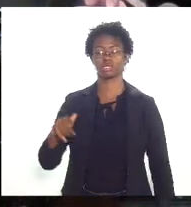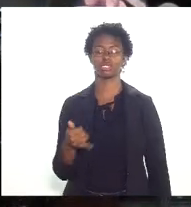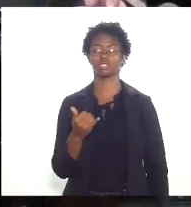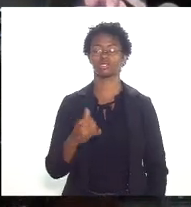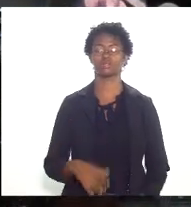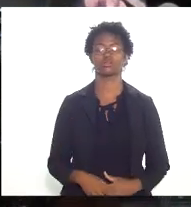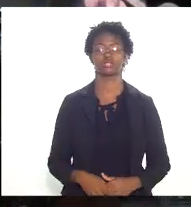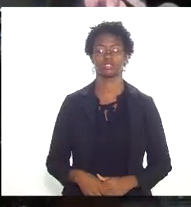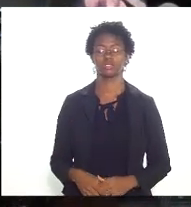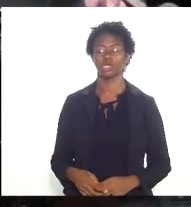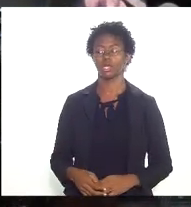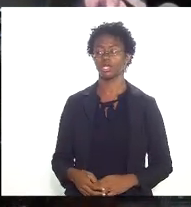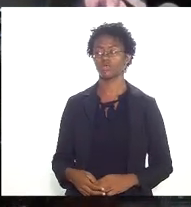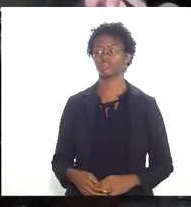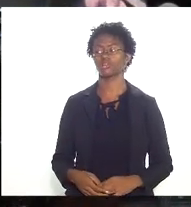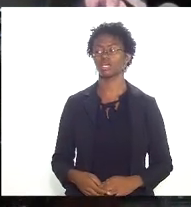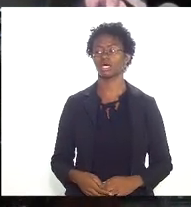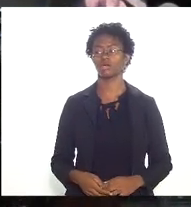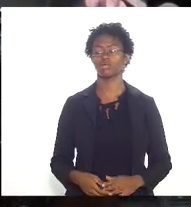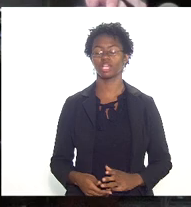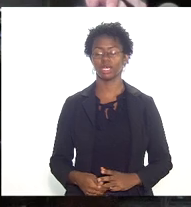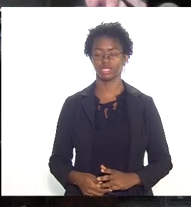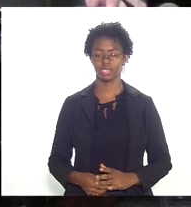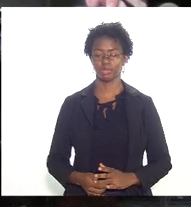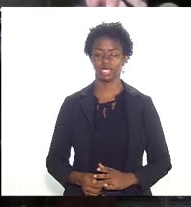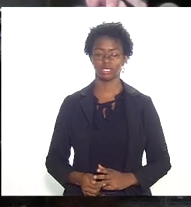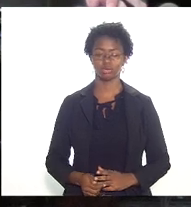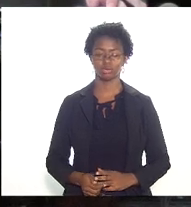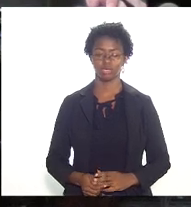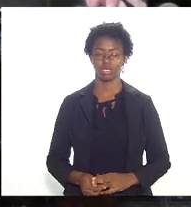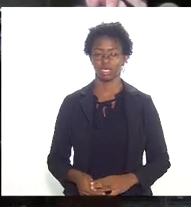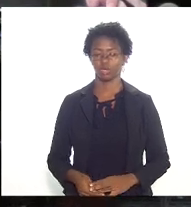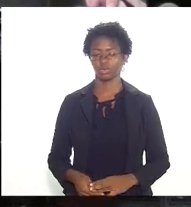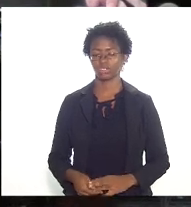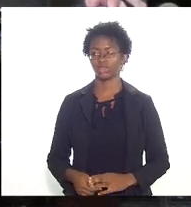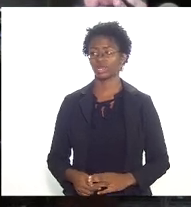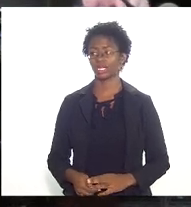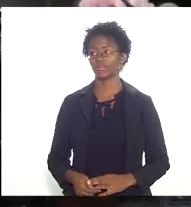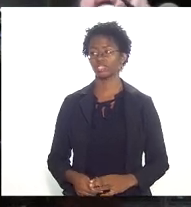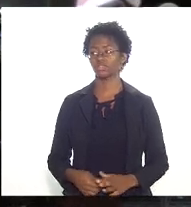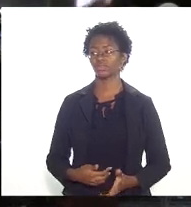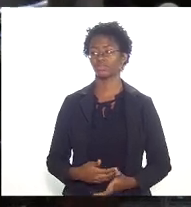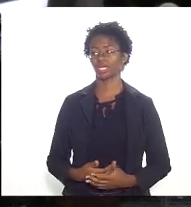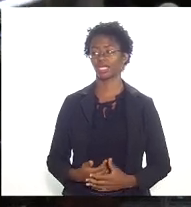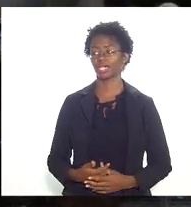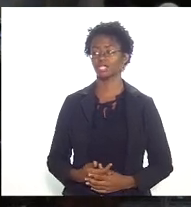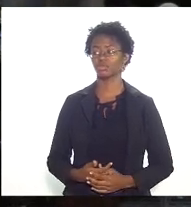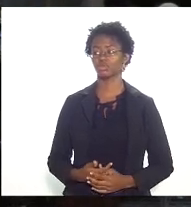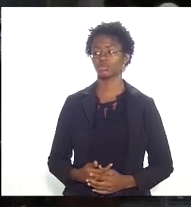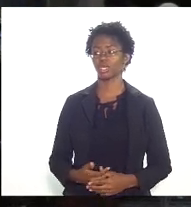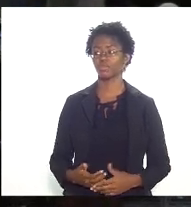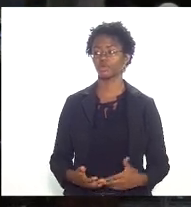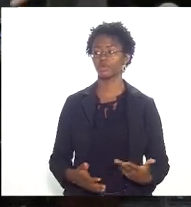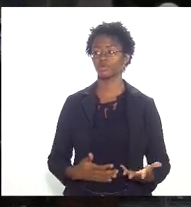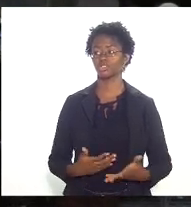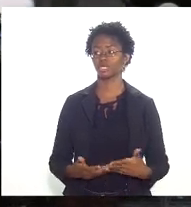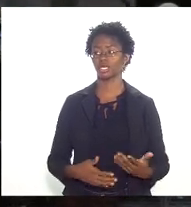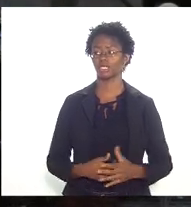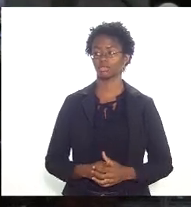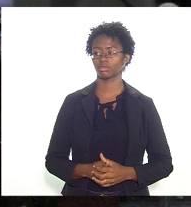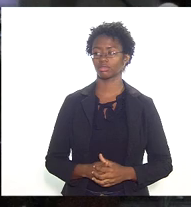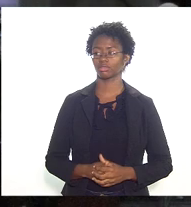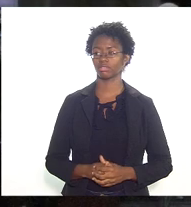e pela comissão de combate às discriminações deputada Mônica é também autora